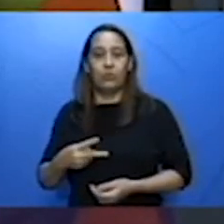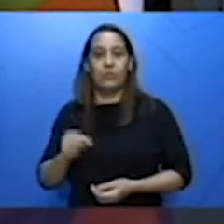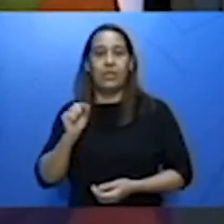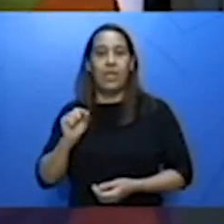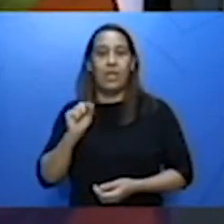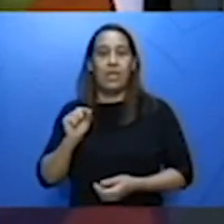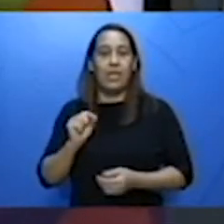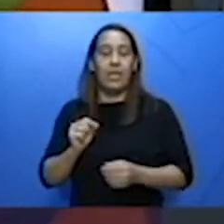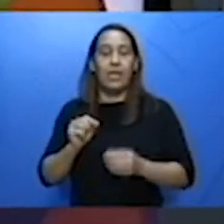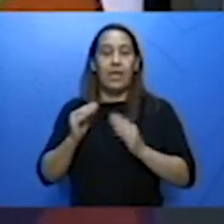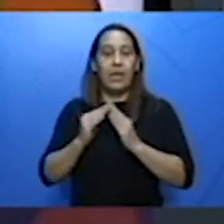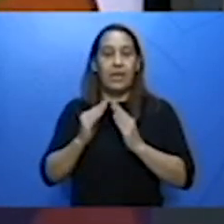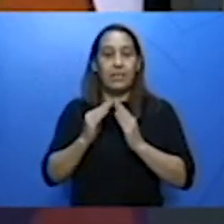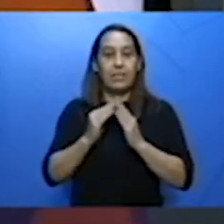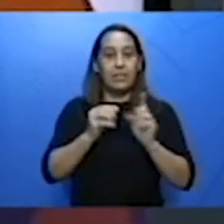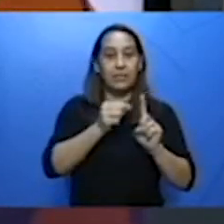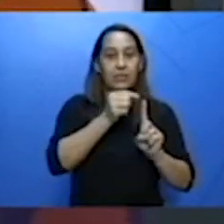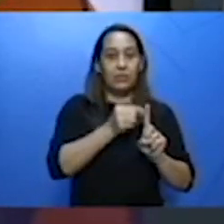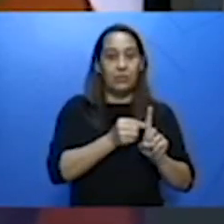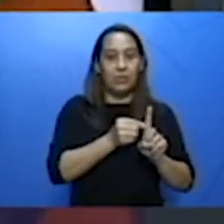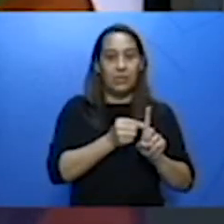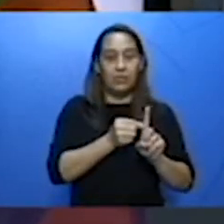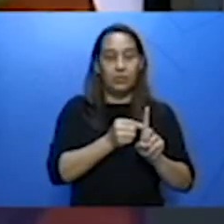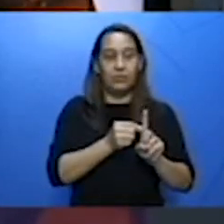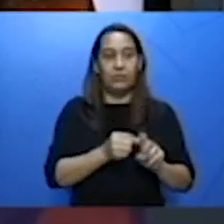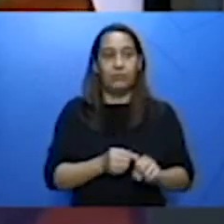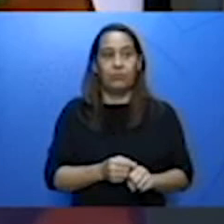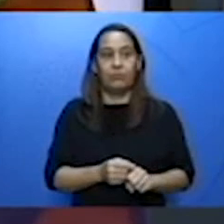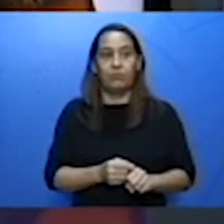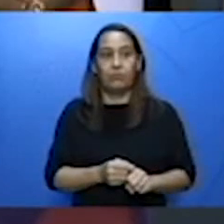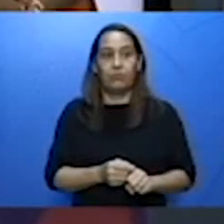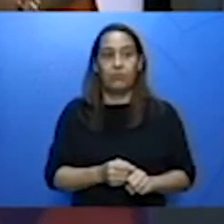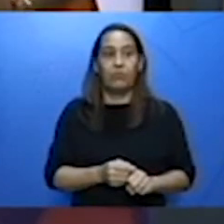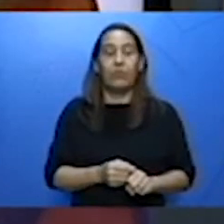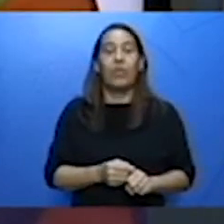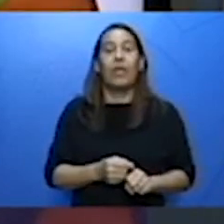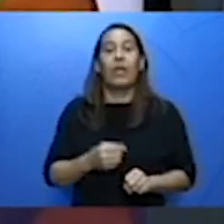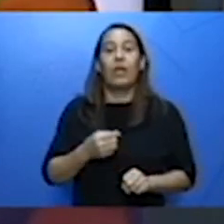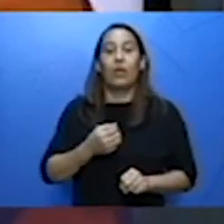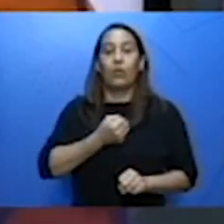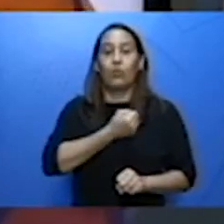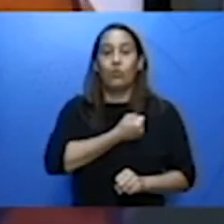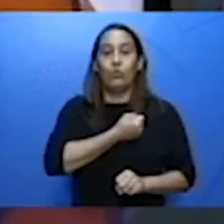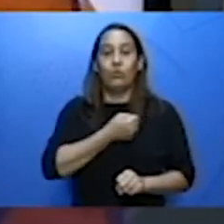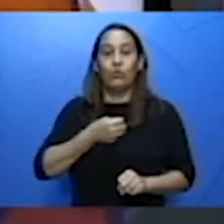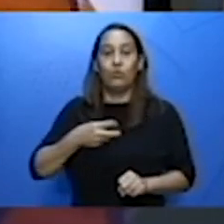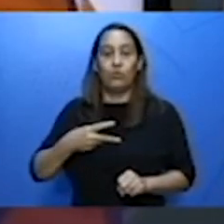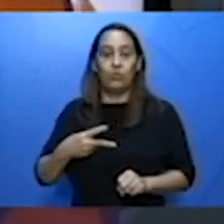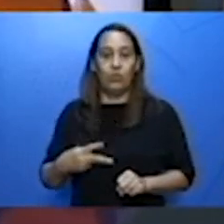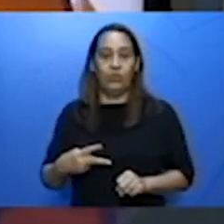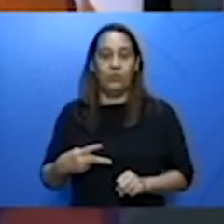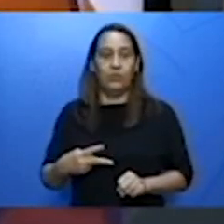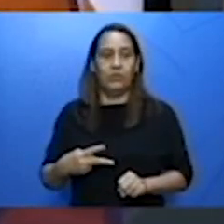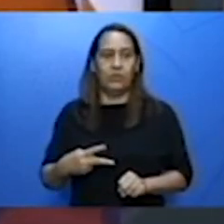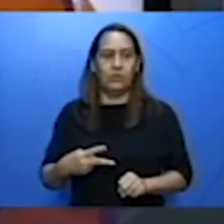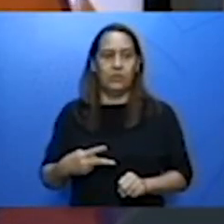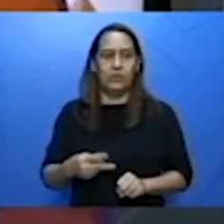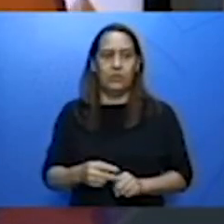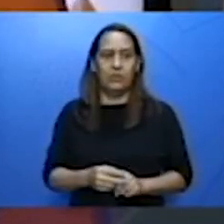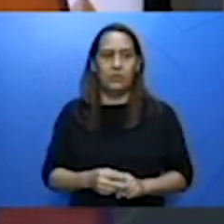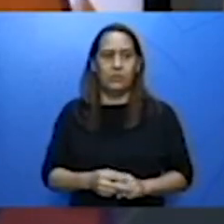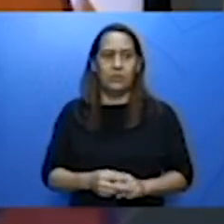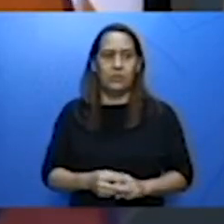que pode morar na unidade? A unidade do 12. Pensa no número 12, não é 10 mais